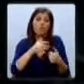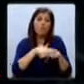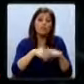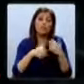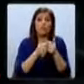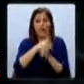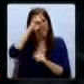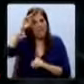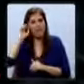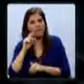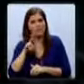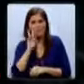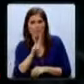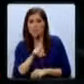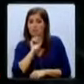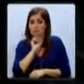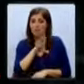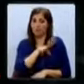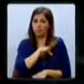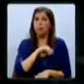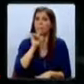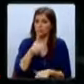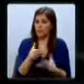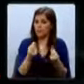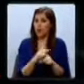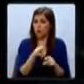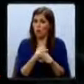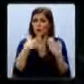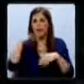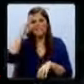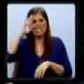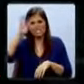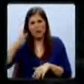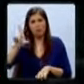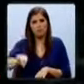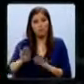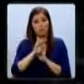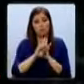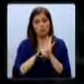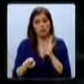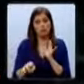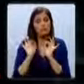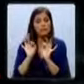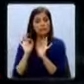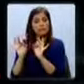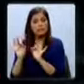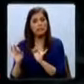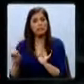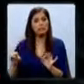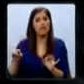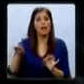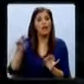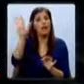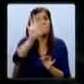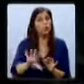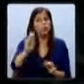reconhece que tem muito a perder. Mas tem também a consciência de que, neste processo muito delicado, é a própria zona euro